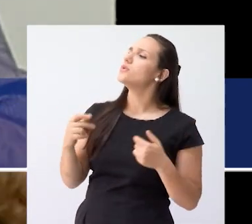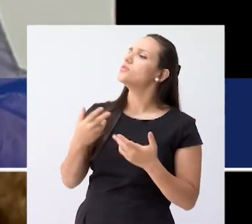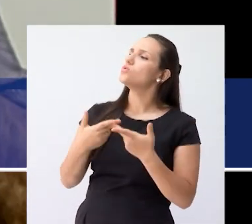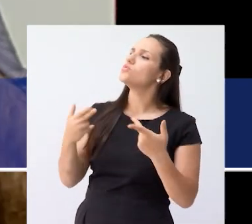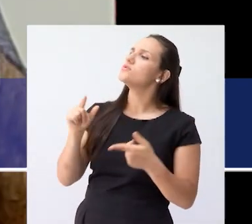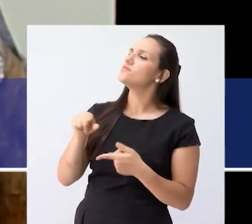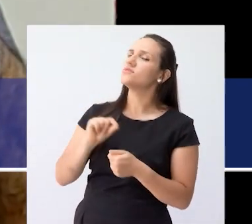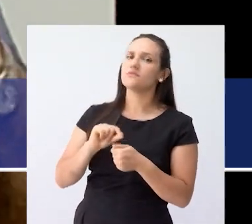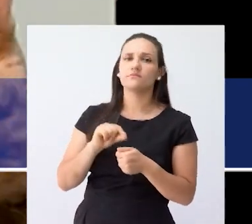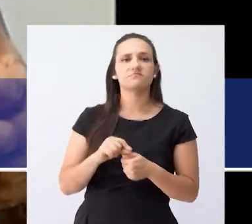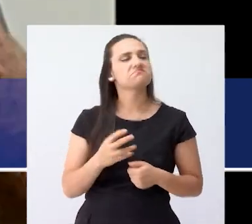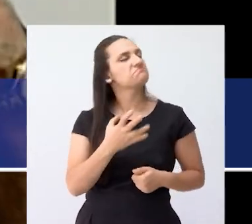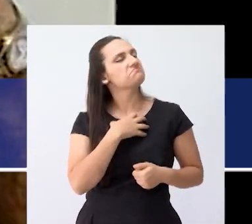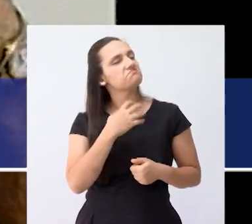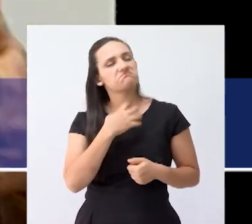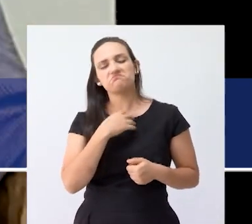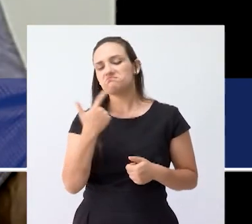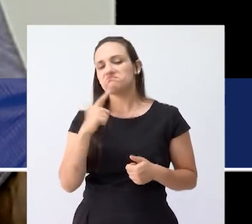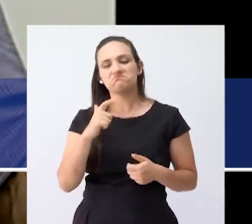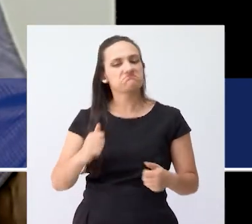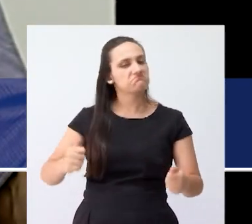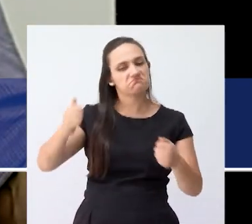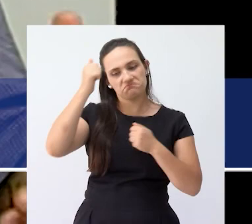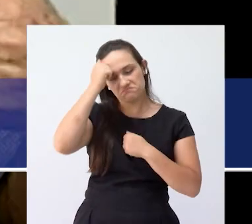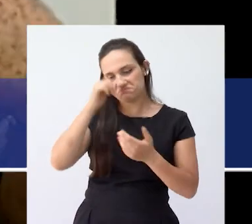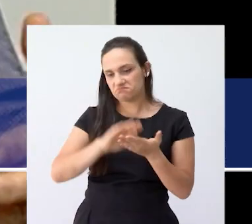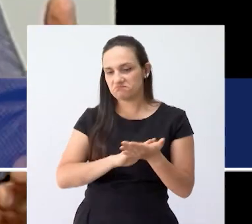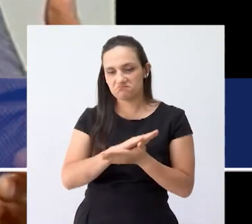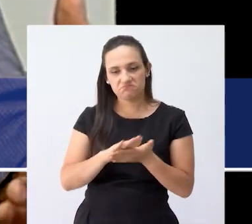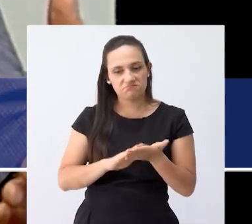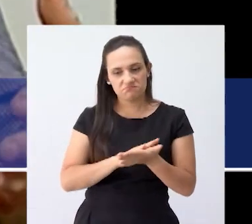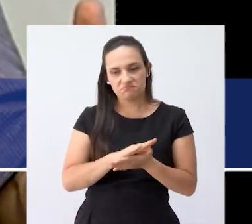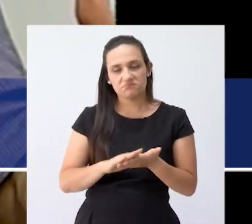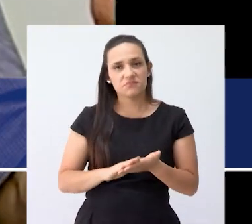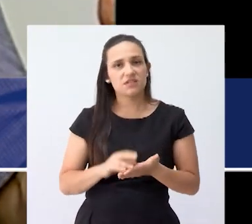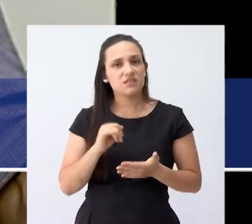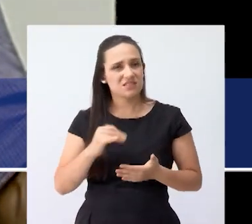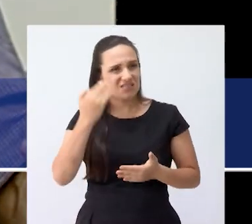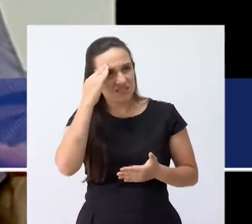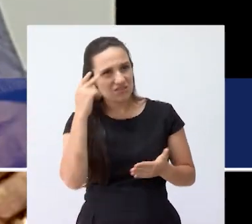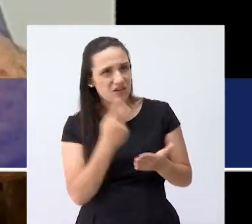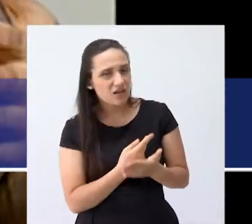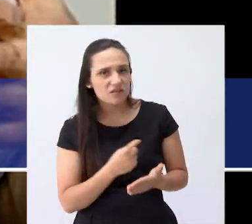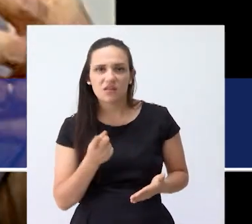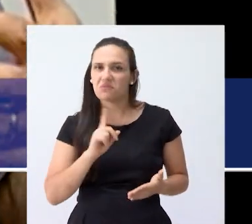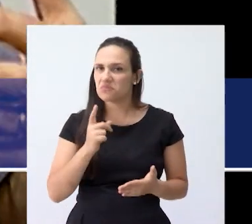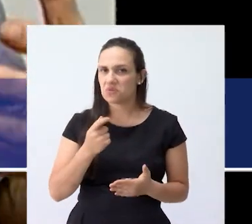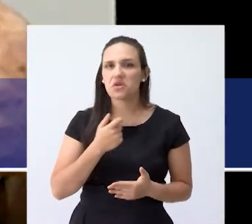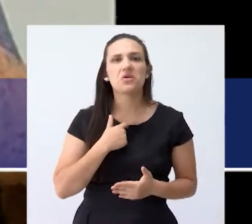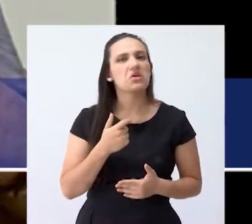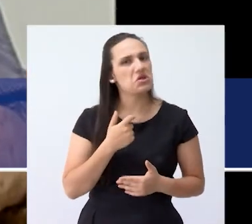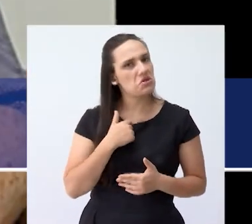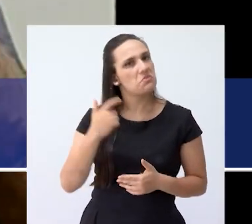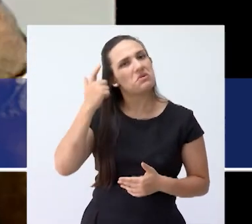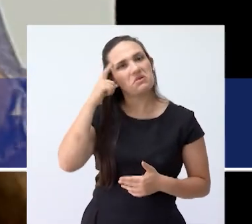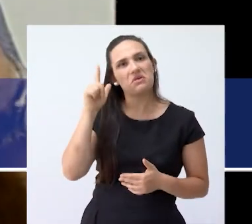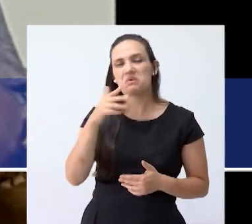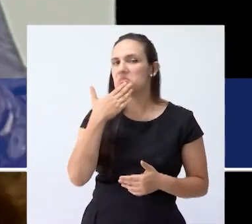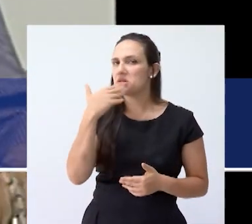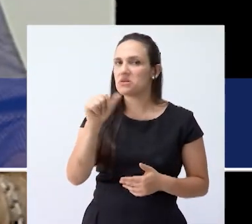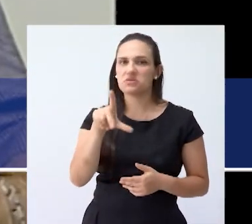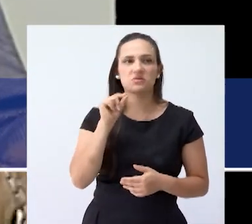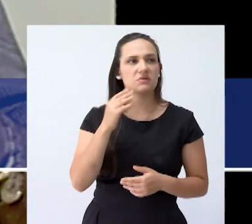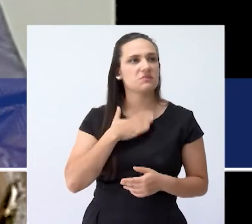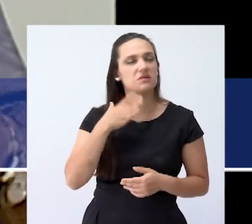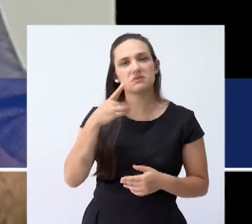fez? Eu digo de peito aberto, de cabeça tranquila, de que eu não me arrependo. Se alguém entendeu que fosse errado, eu